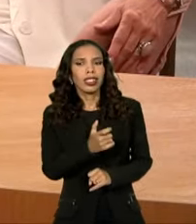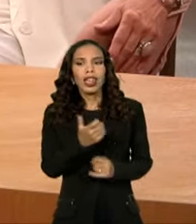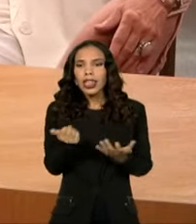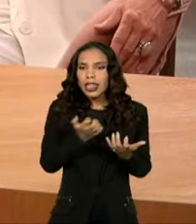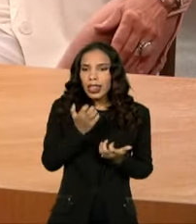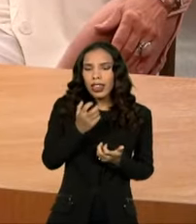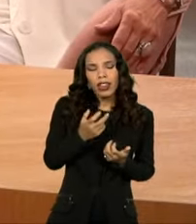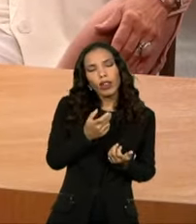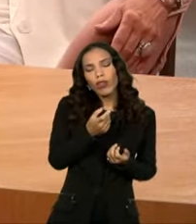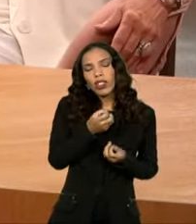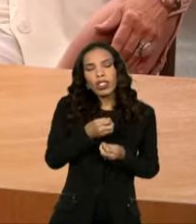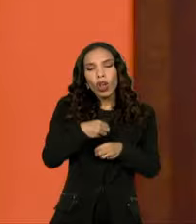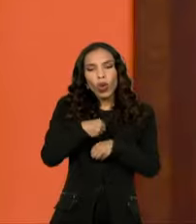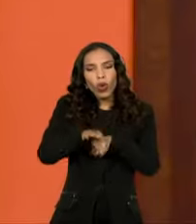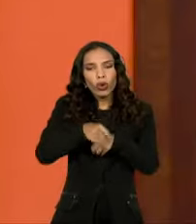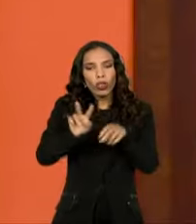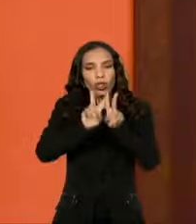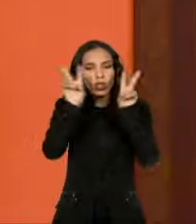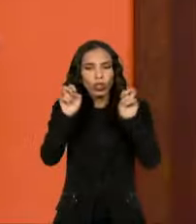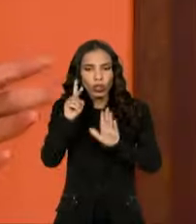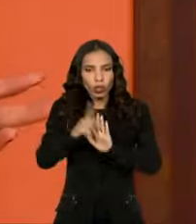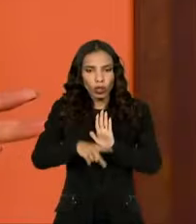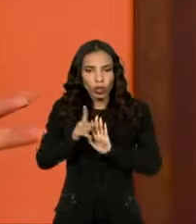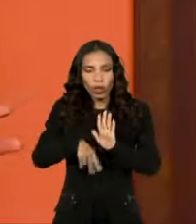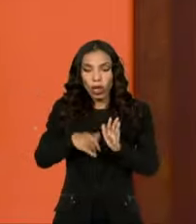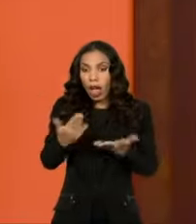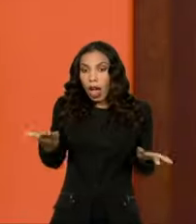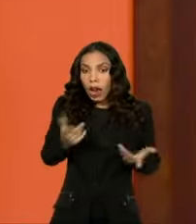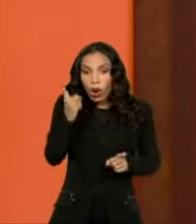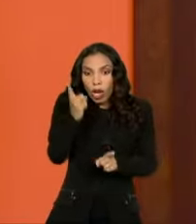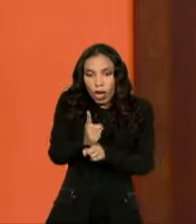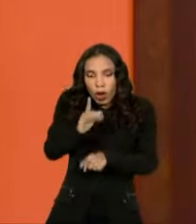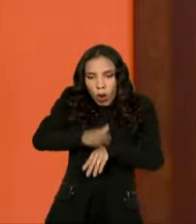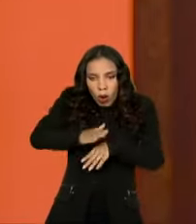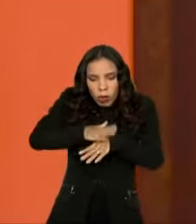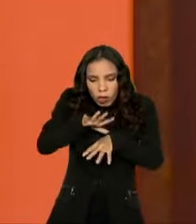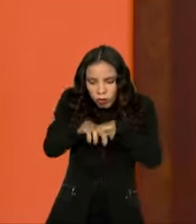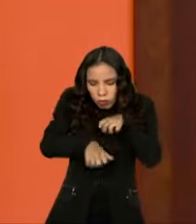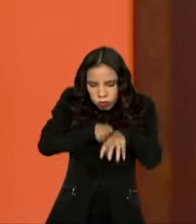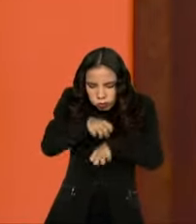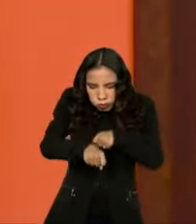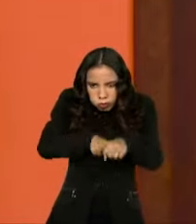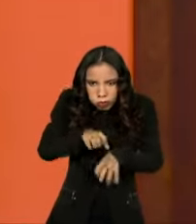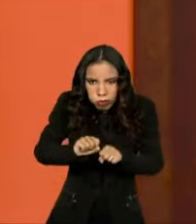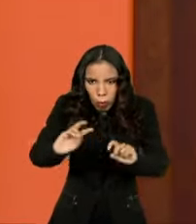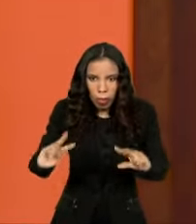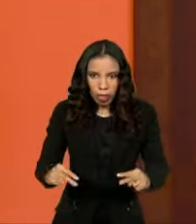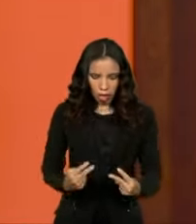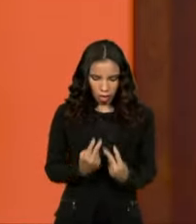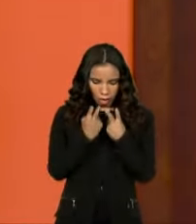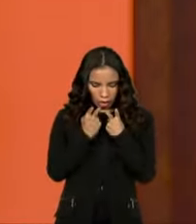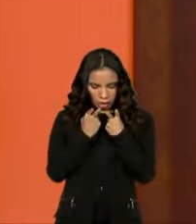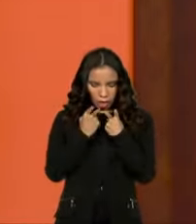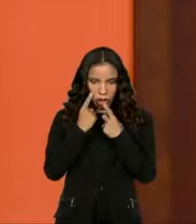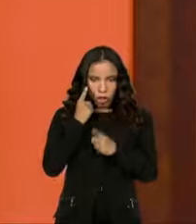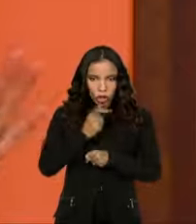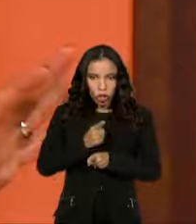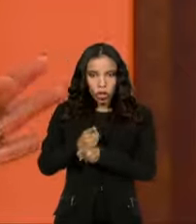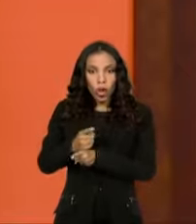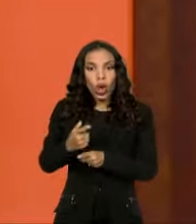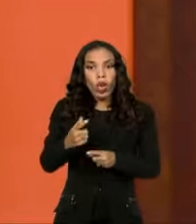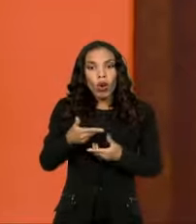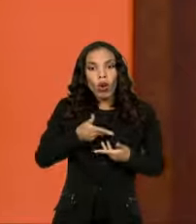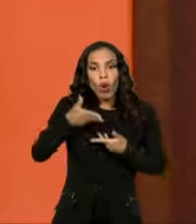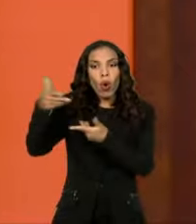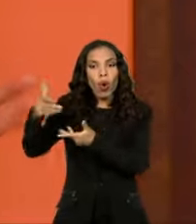esses projetos. Olha, eu mesma vou me descobrir nesse novo momento, né? Porque eu recebi o convite para cobrir as Olimpíadas. Até